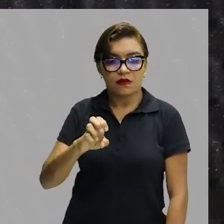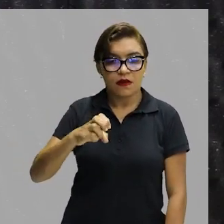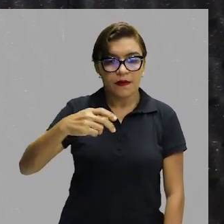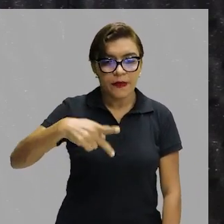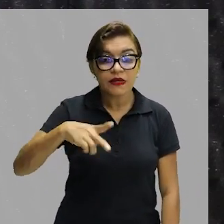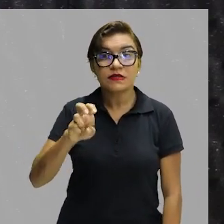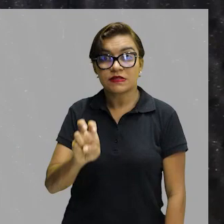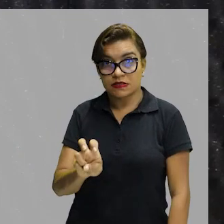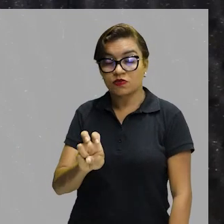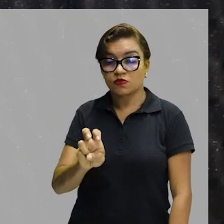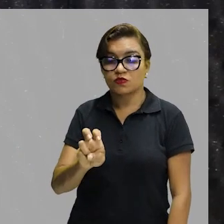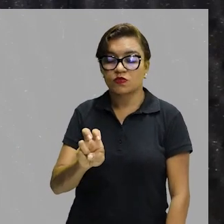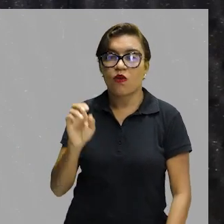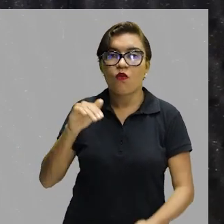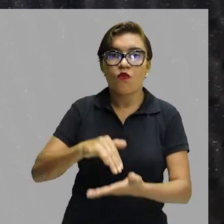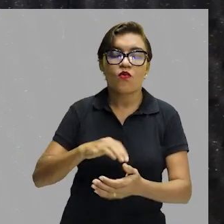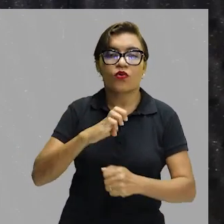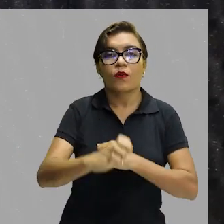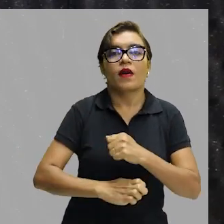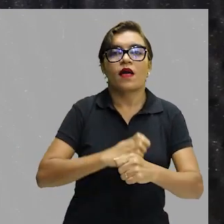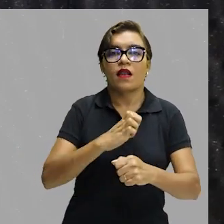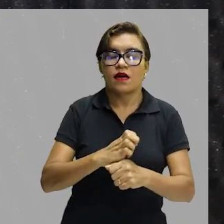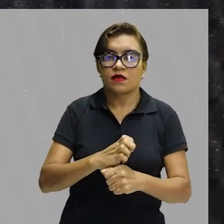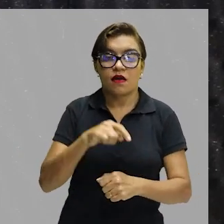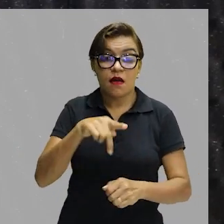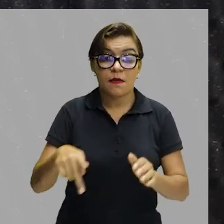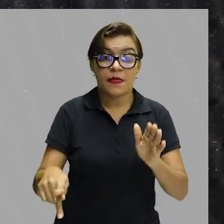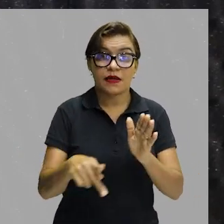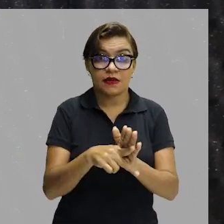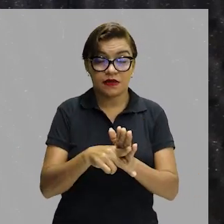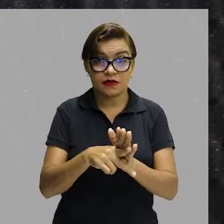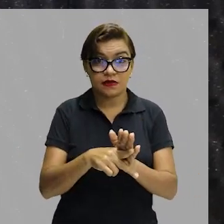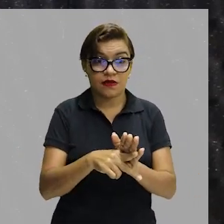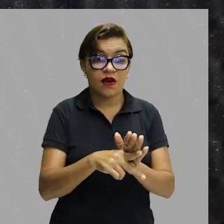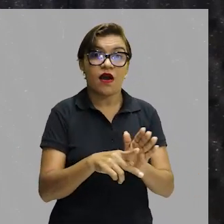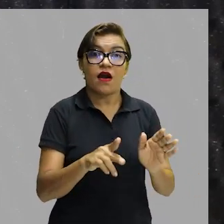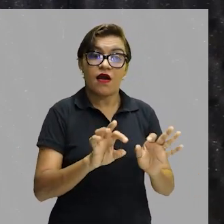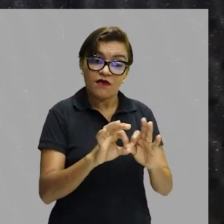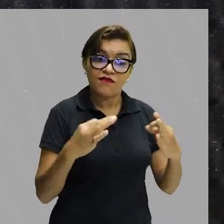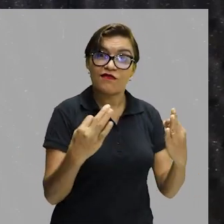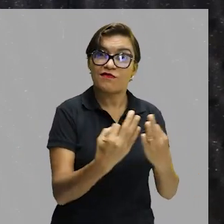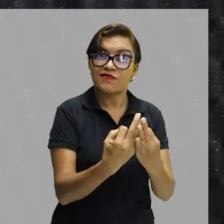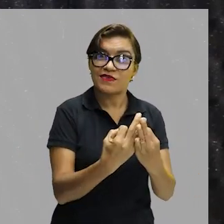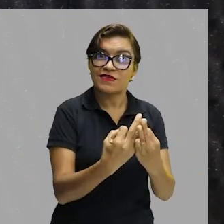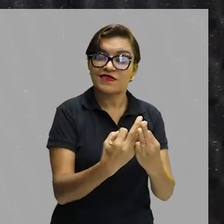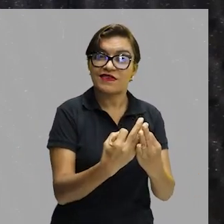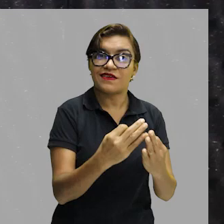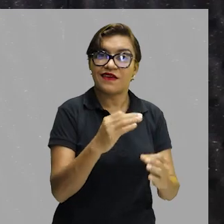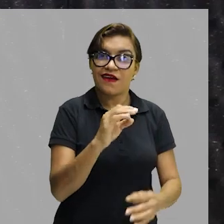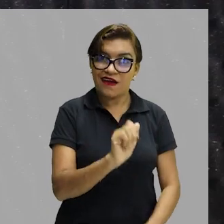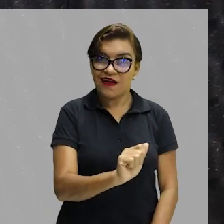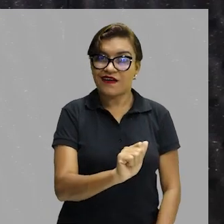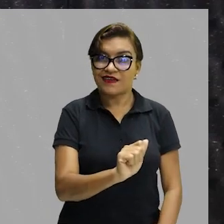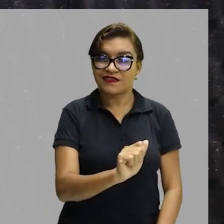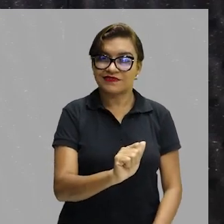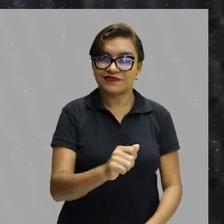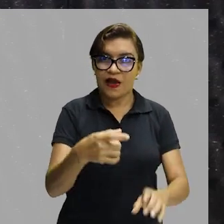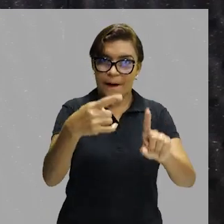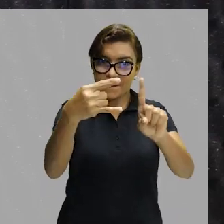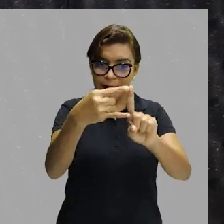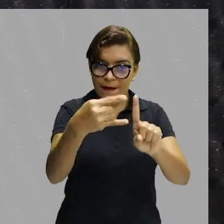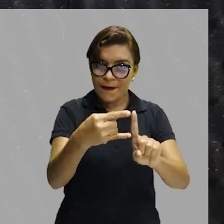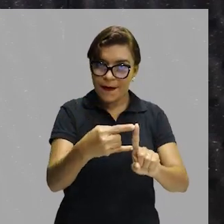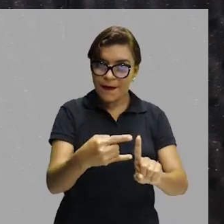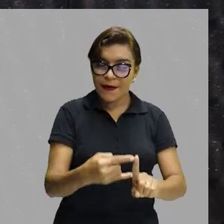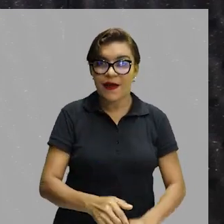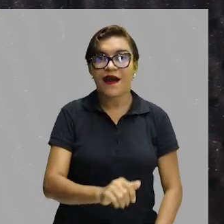elétron está no subnível P, ele vai pertencer à família A. Ele é um elemento representativo. E se ele é da família